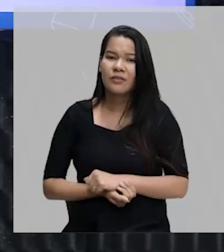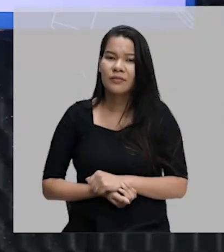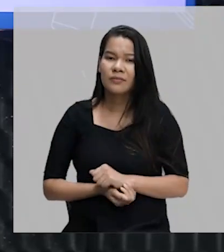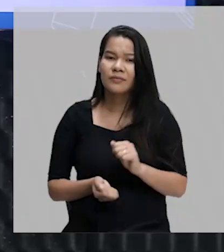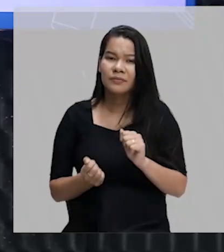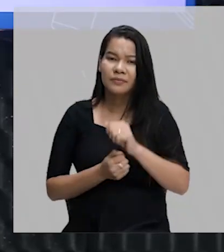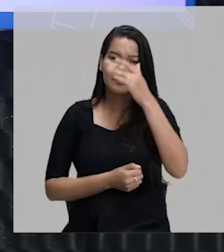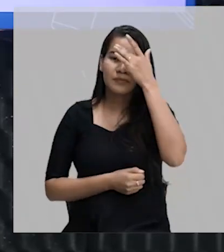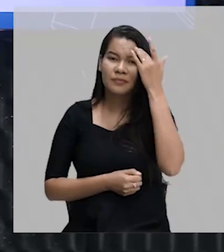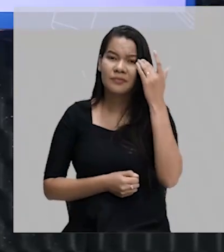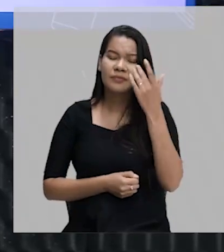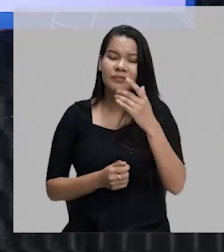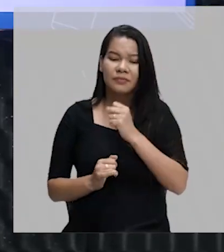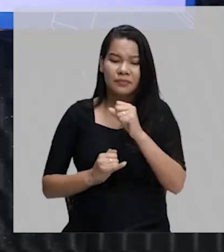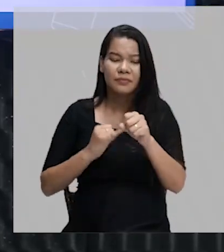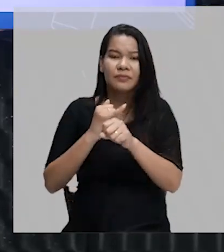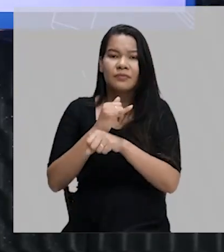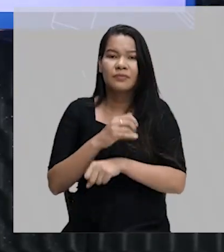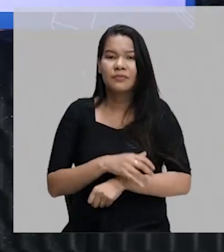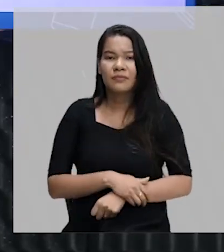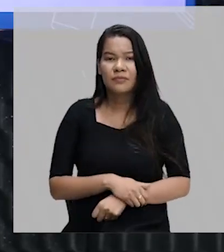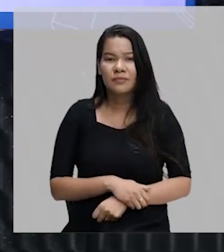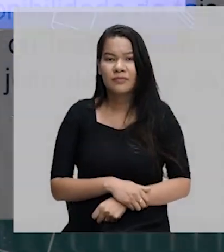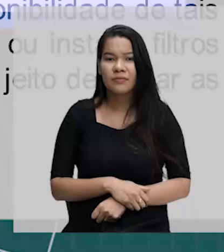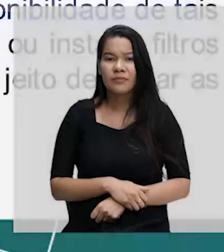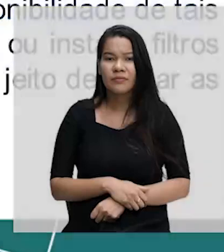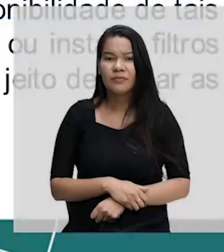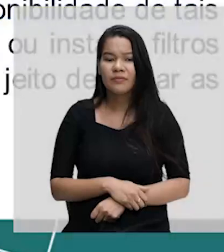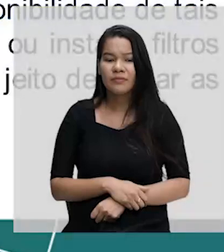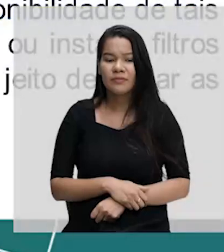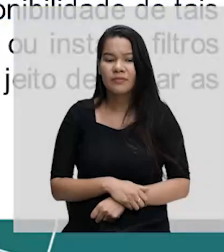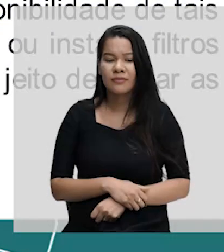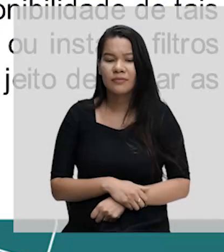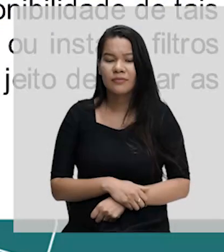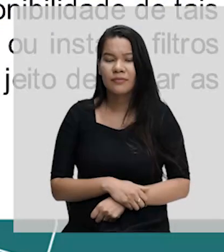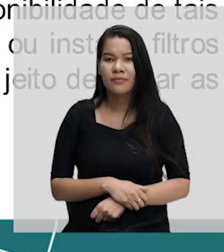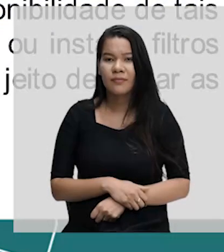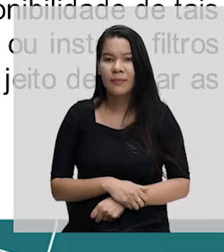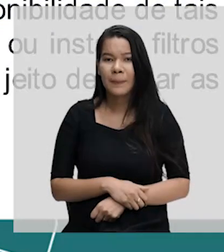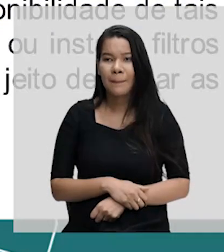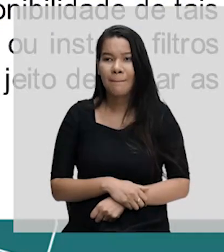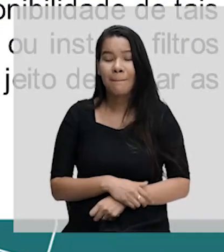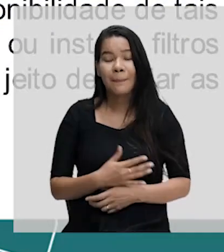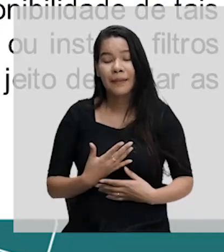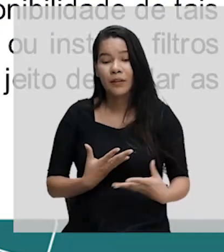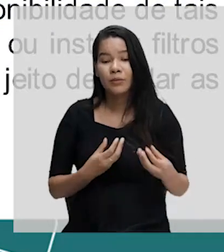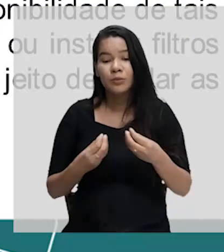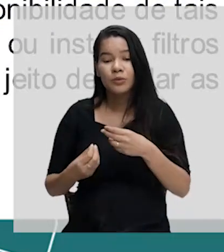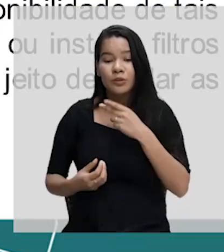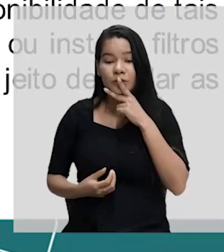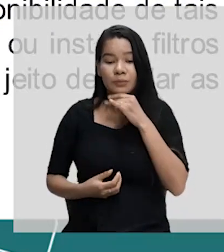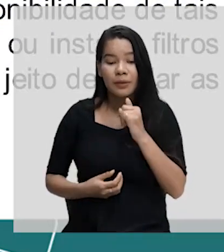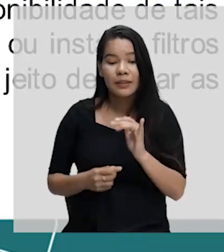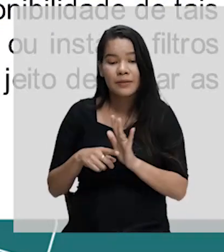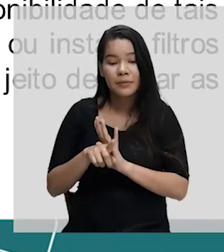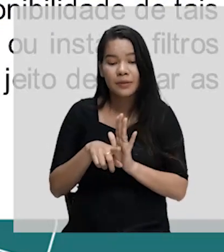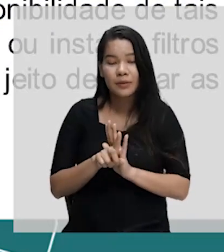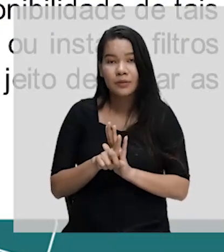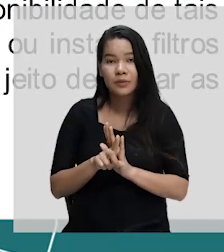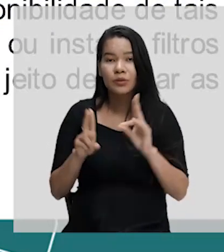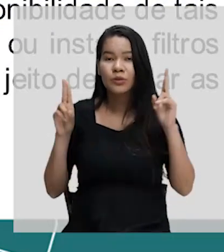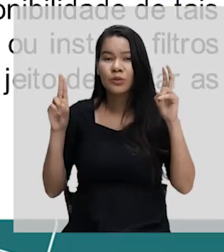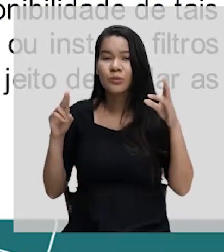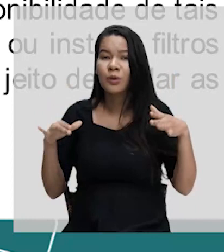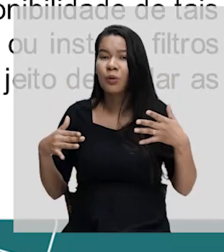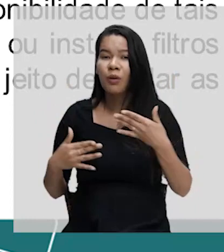na internet. Neste cenário, muitos pais perguntam sobre